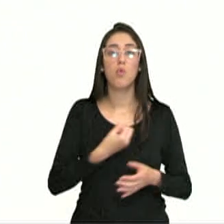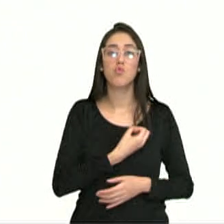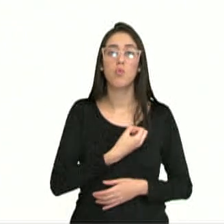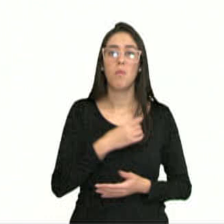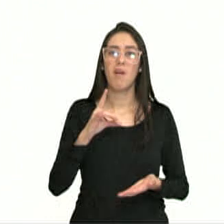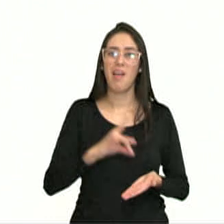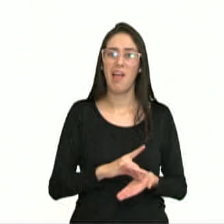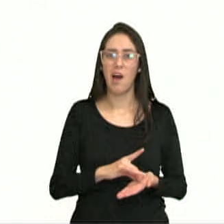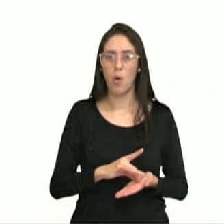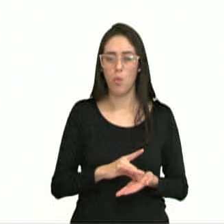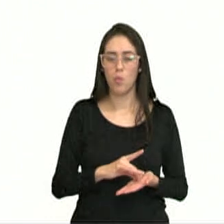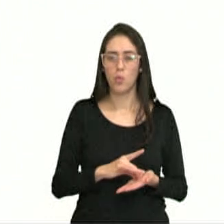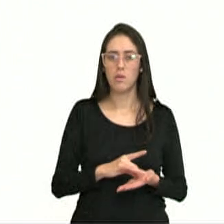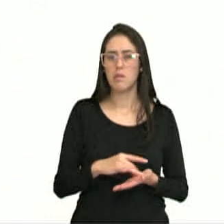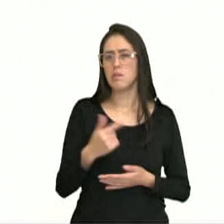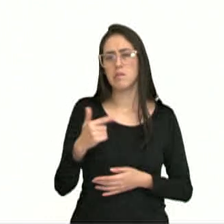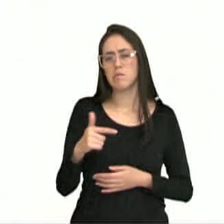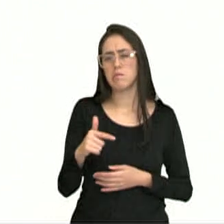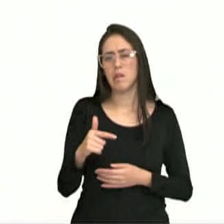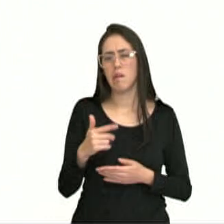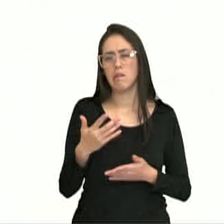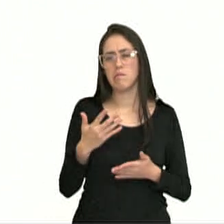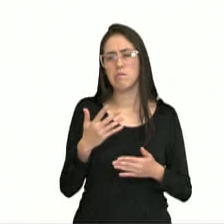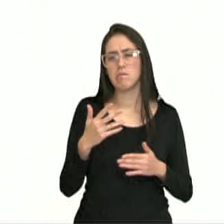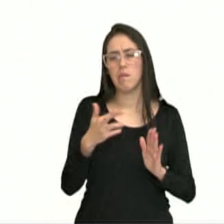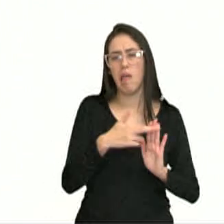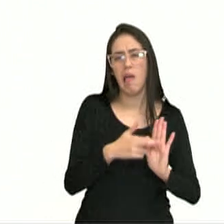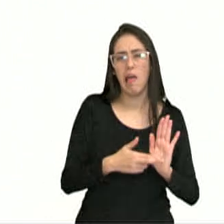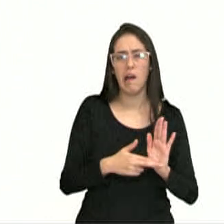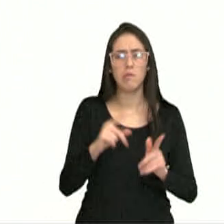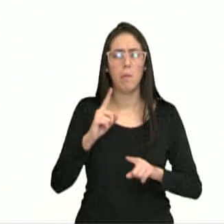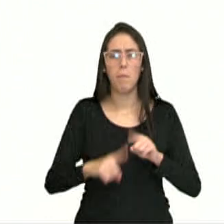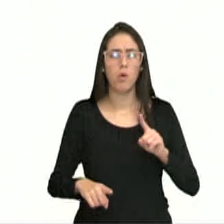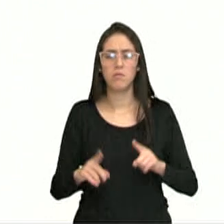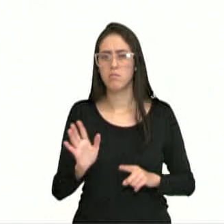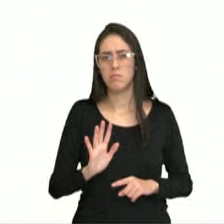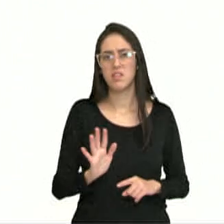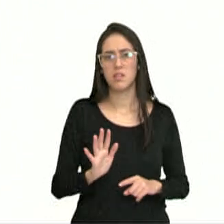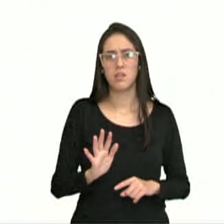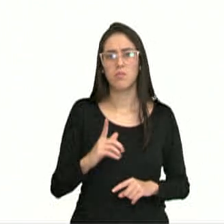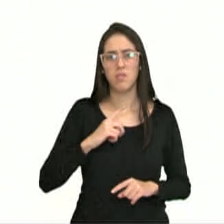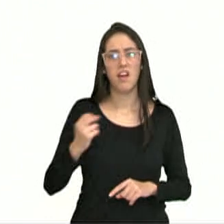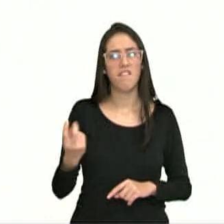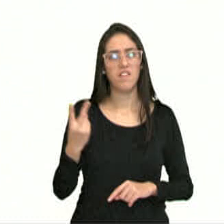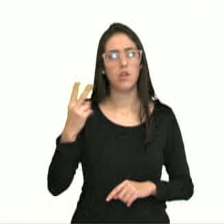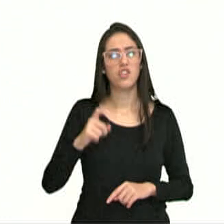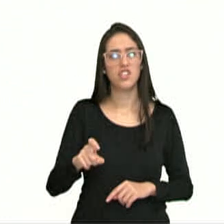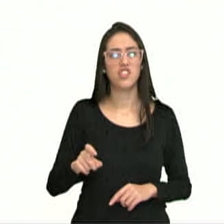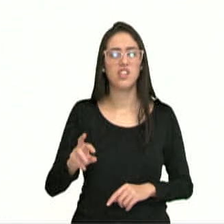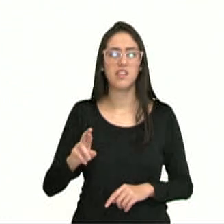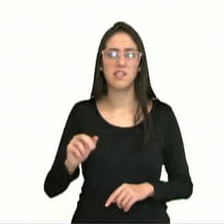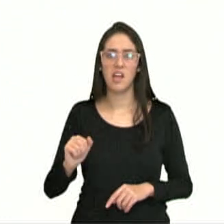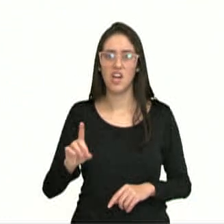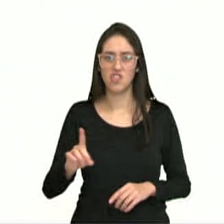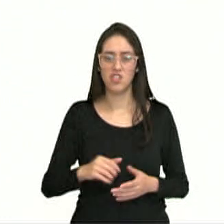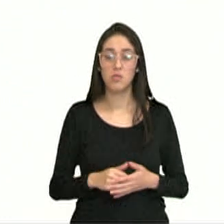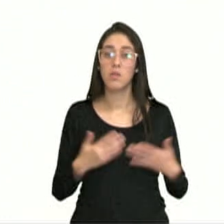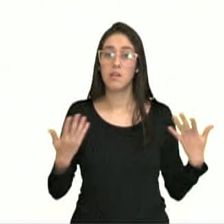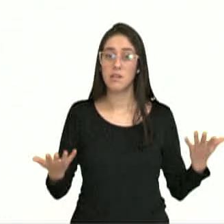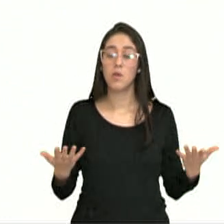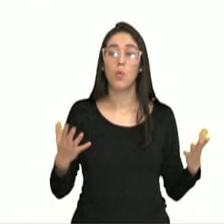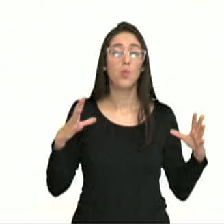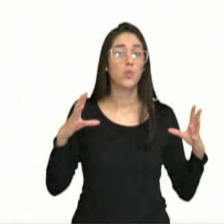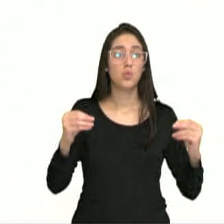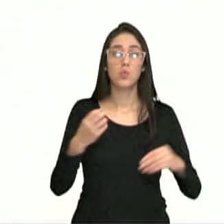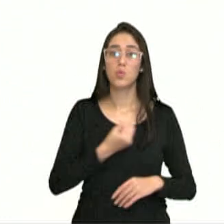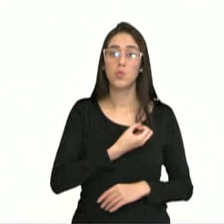existe nenhuma restrição para o valor de x radianos. Então, para todo número